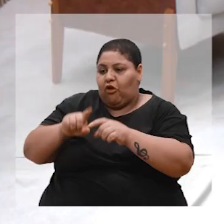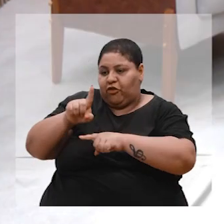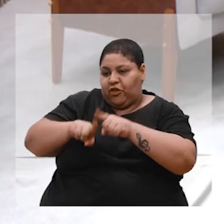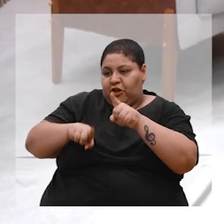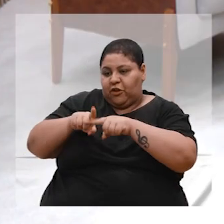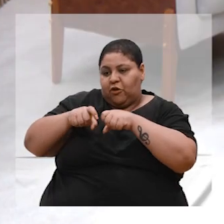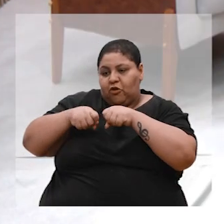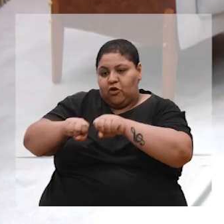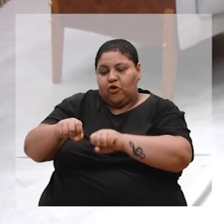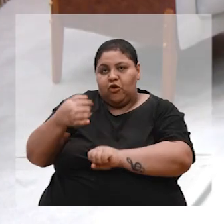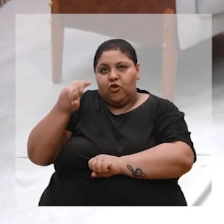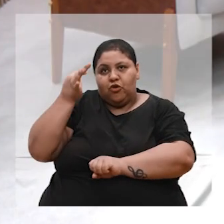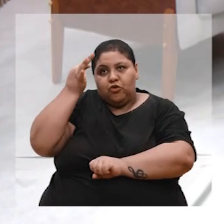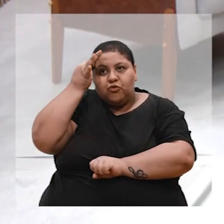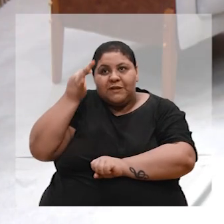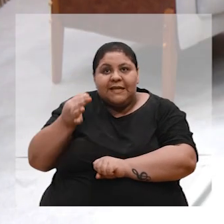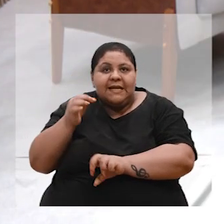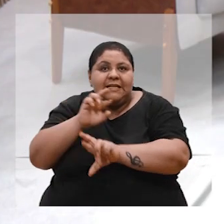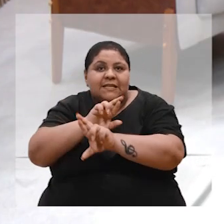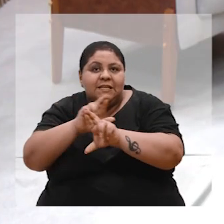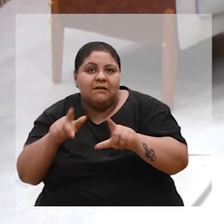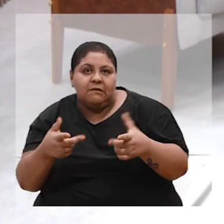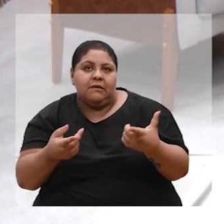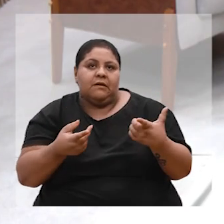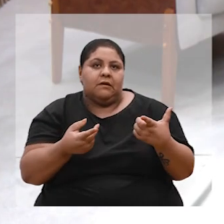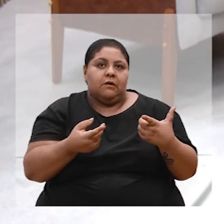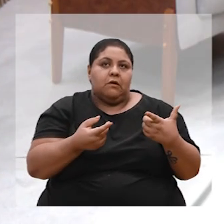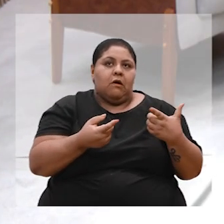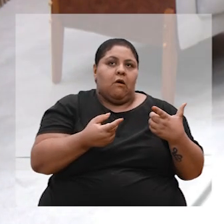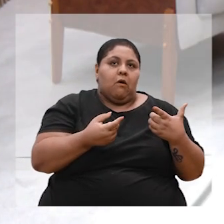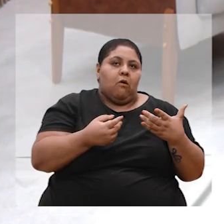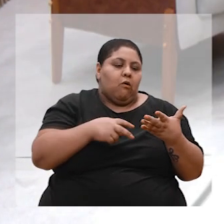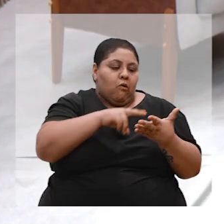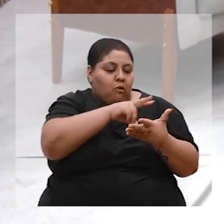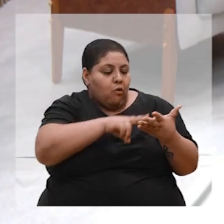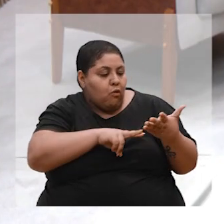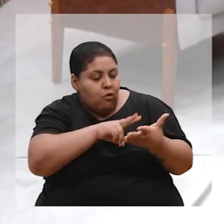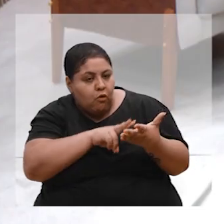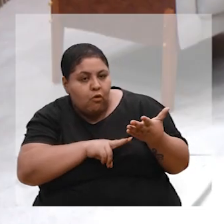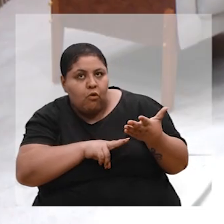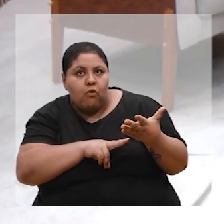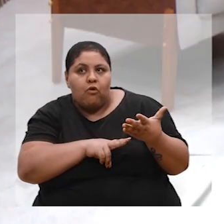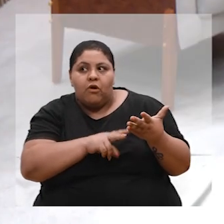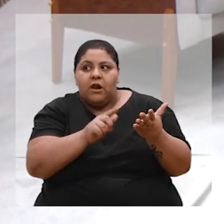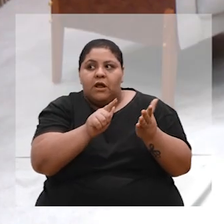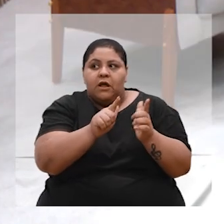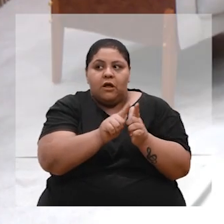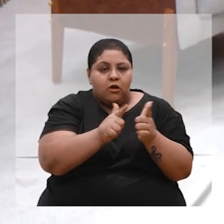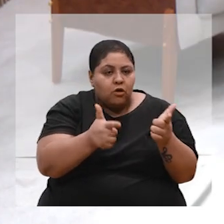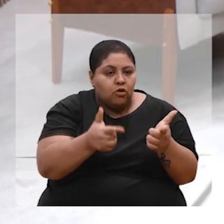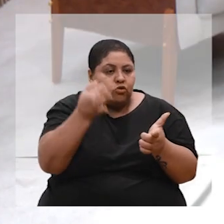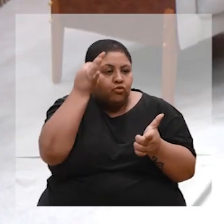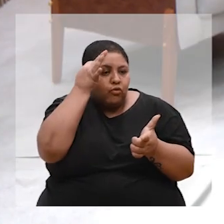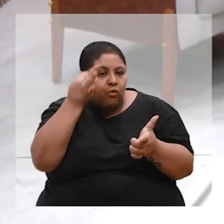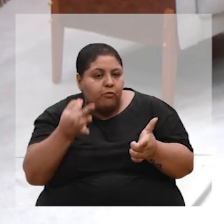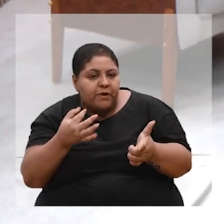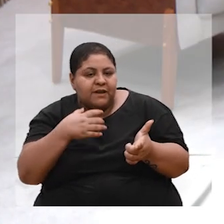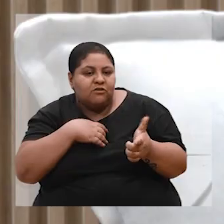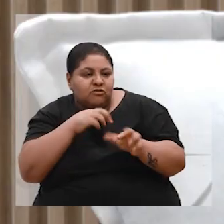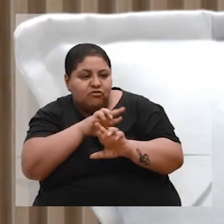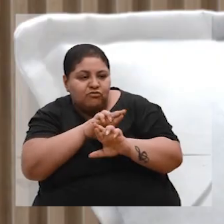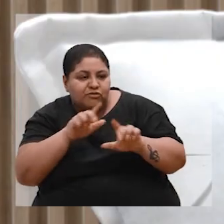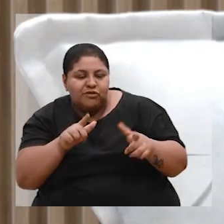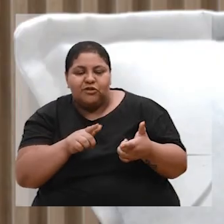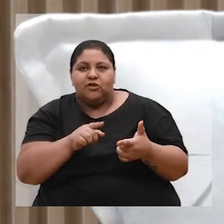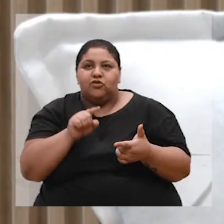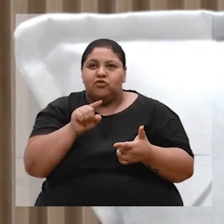de mercado tu entenda outras coisas, que ao ler um editorial de jornal, tu entenda